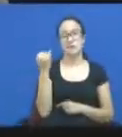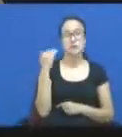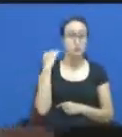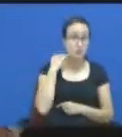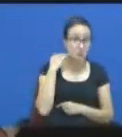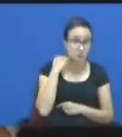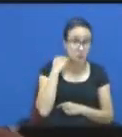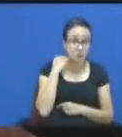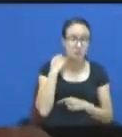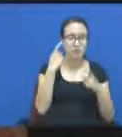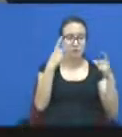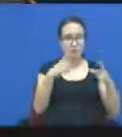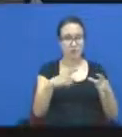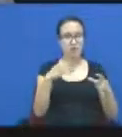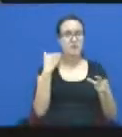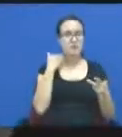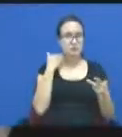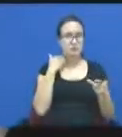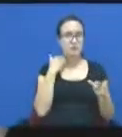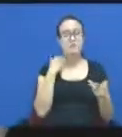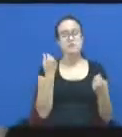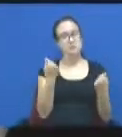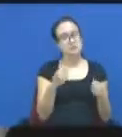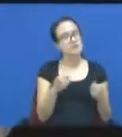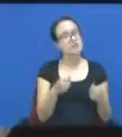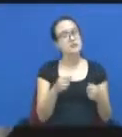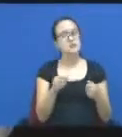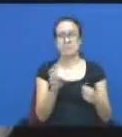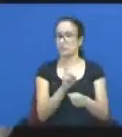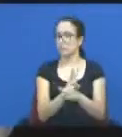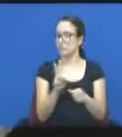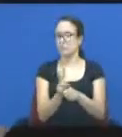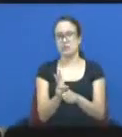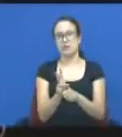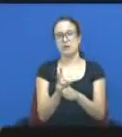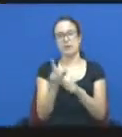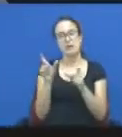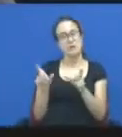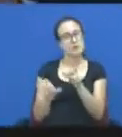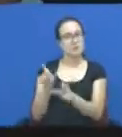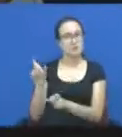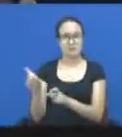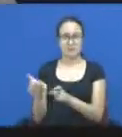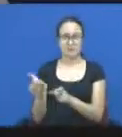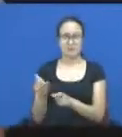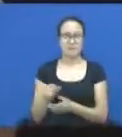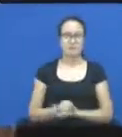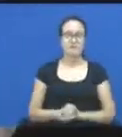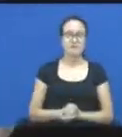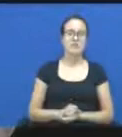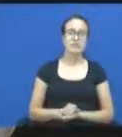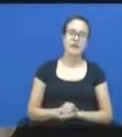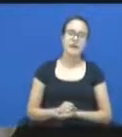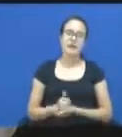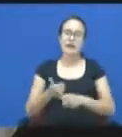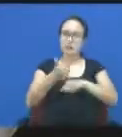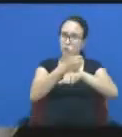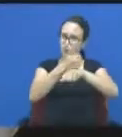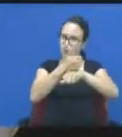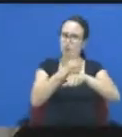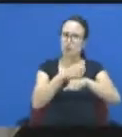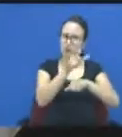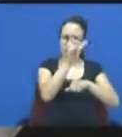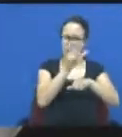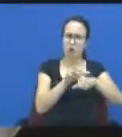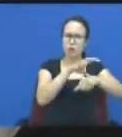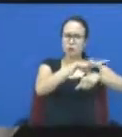que eles vão fazer, compete a eles. Agora, eles têm que colocar segurança